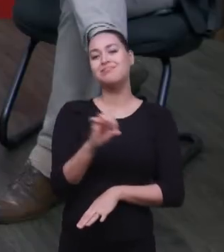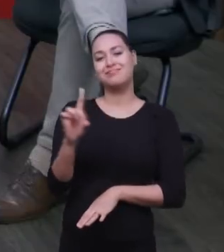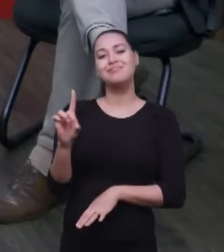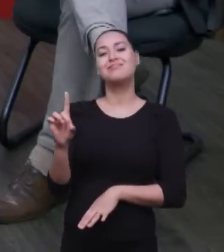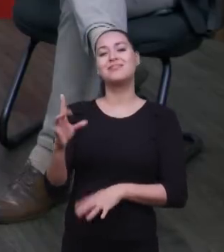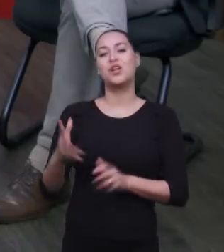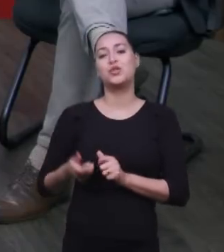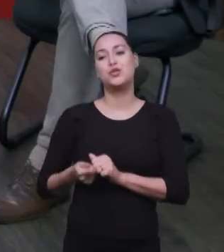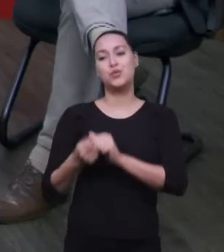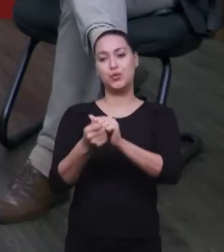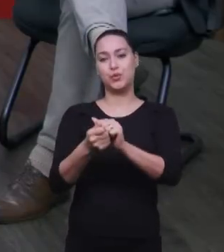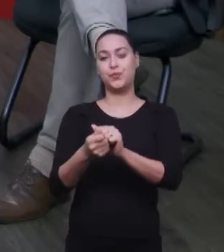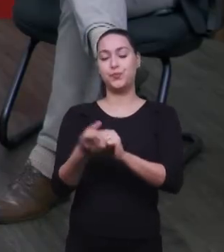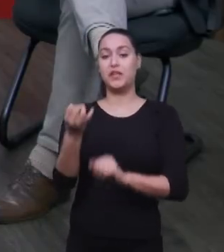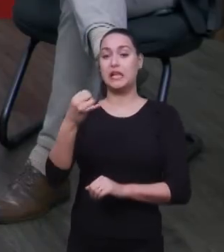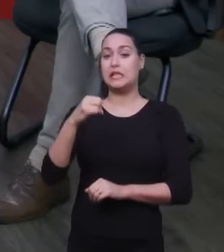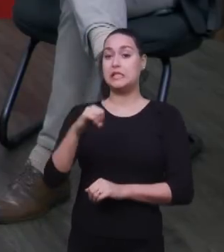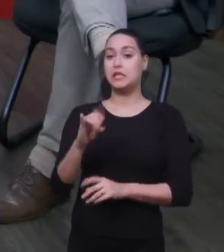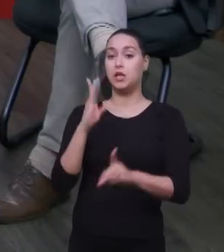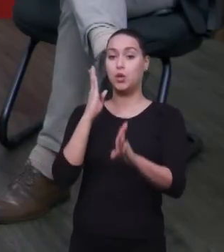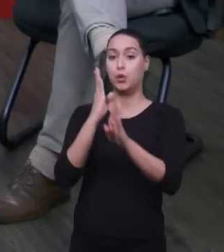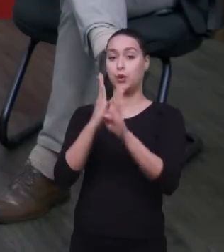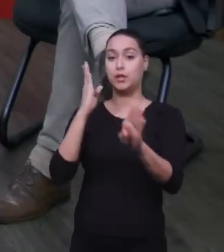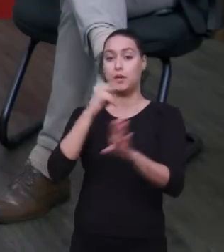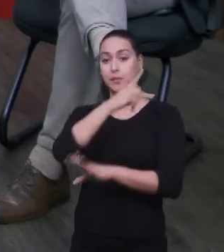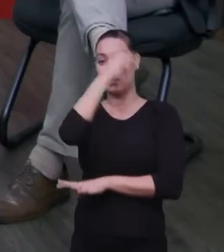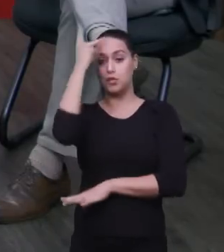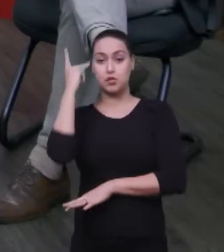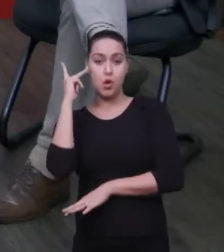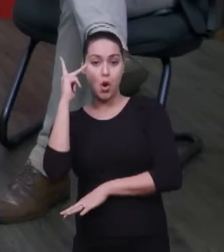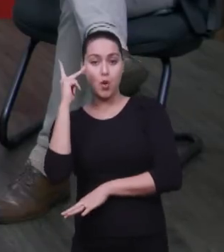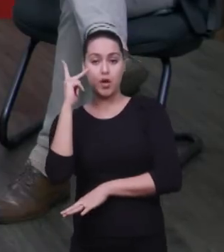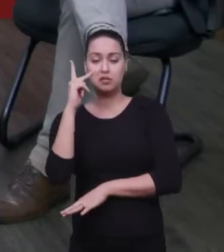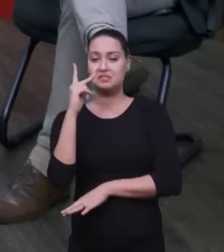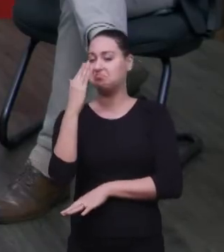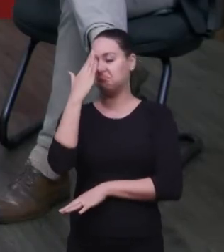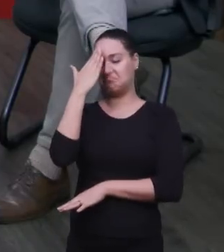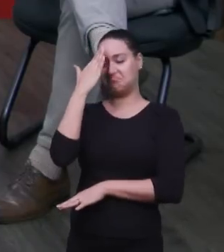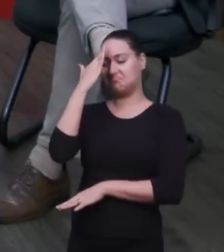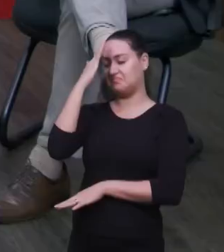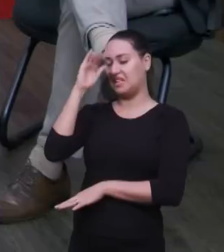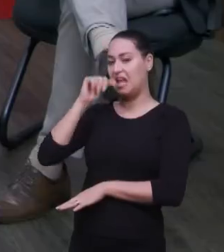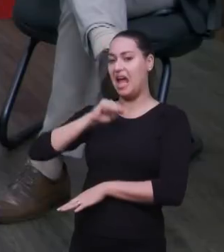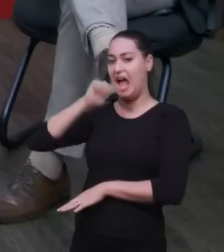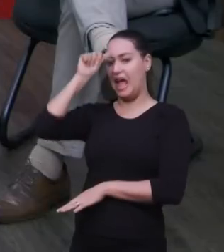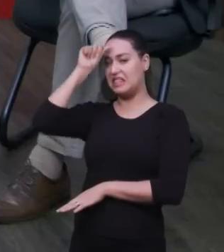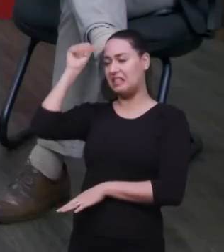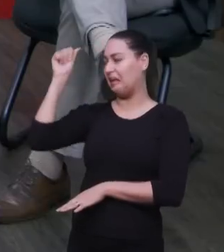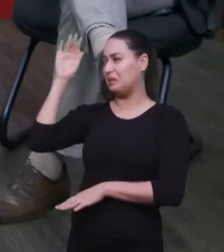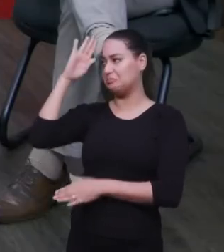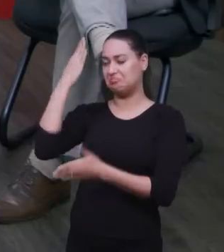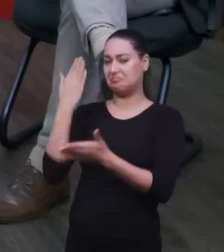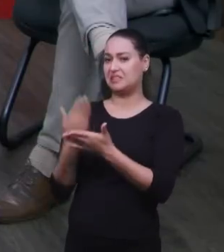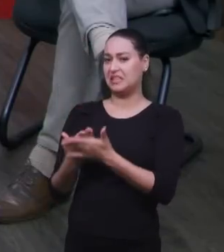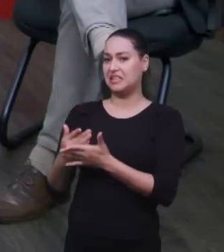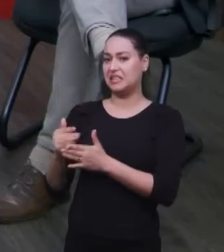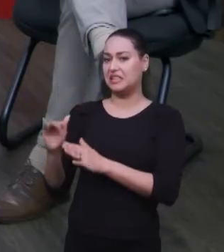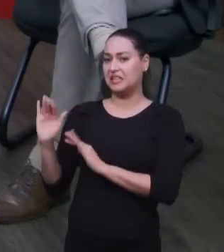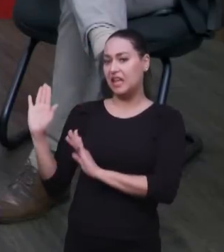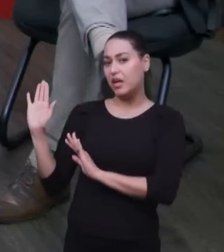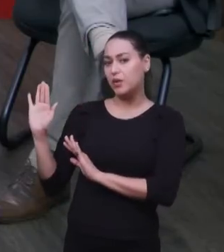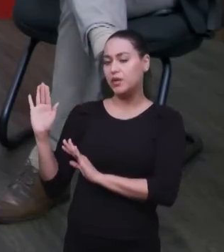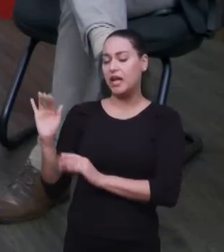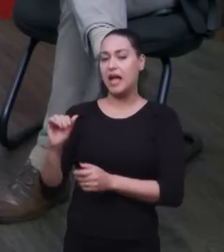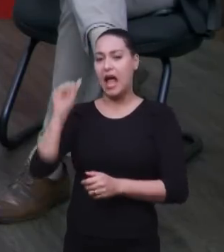exemplo, encontrar uma pessoa que é ateu, o que você vai falar com ele sobre fé? Fala fala aquilo que Deus fez como criação, porque